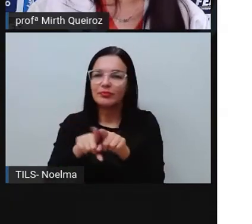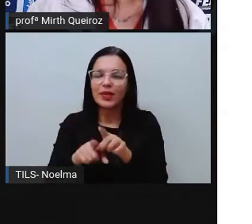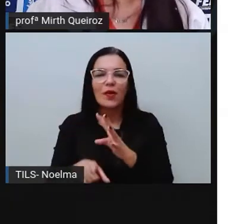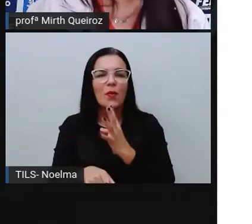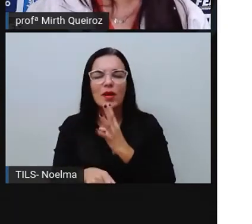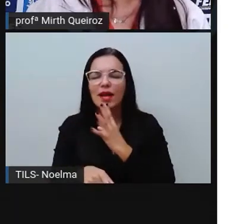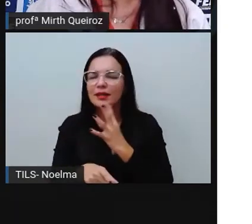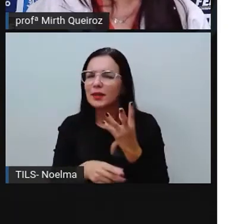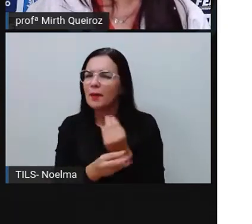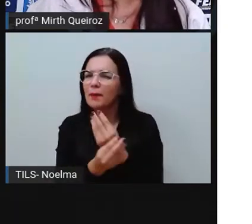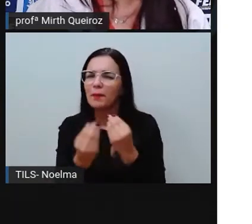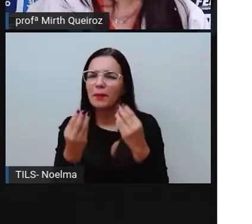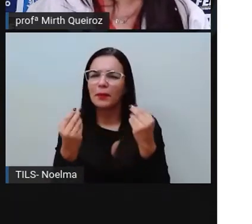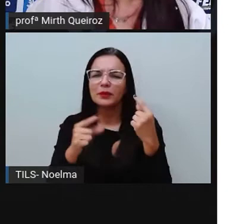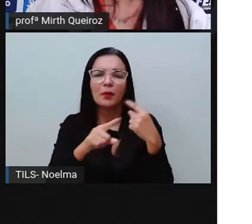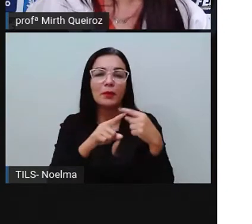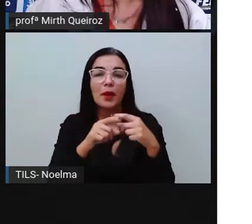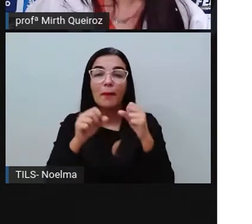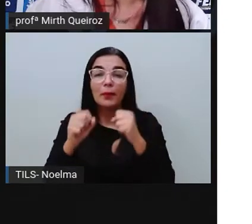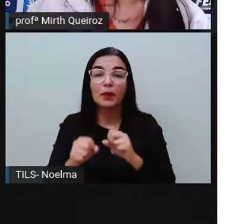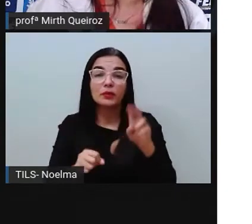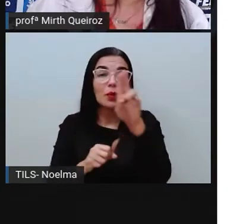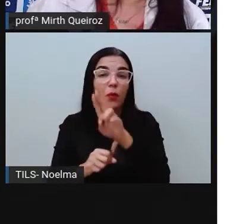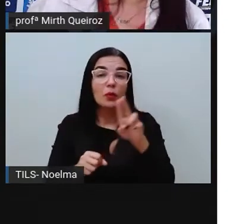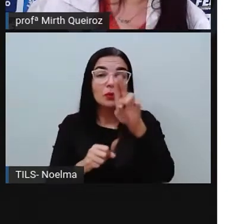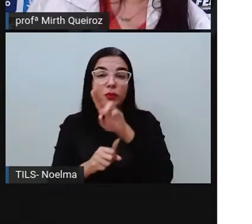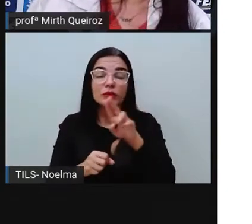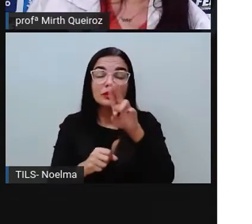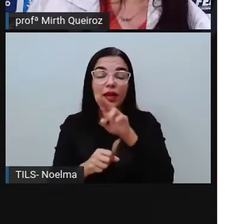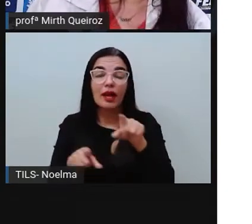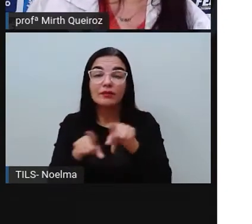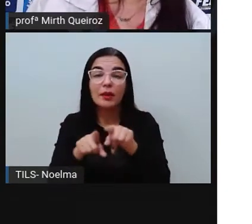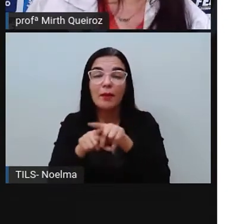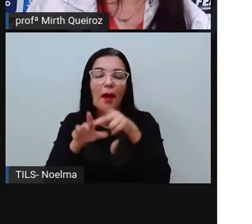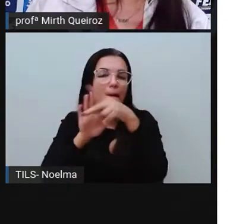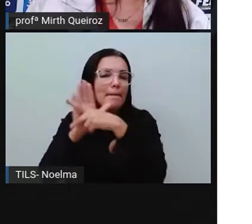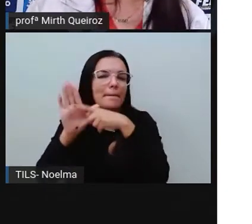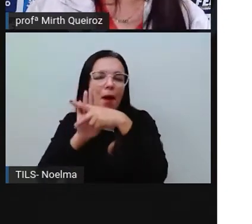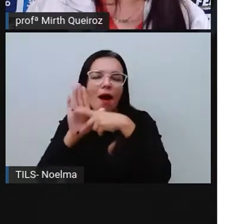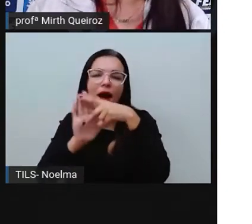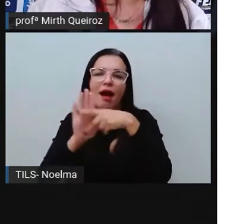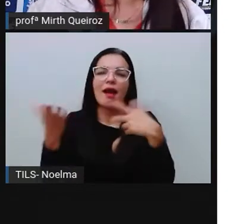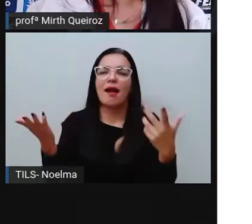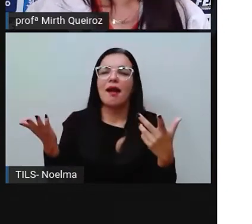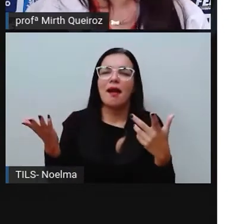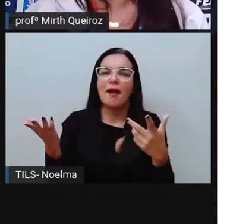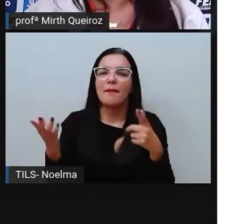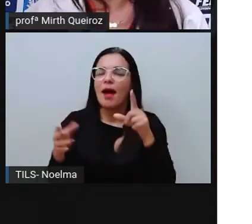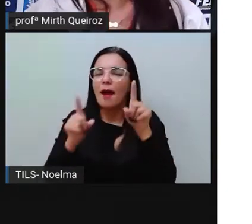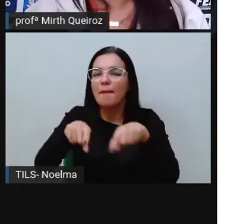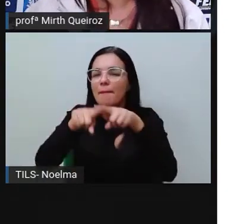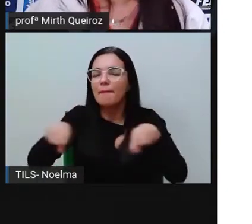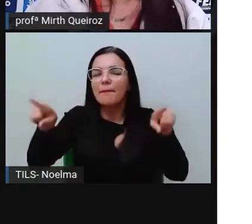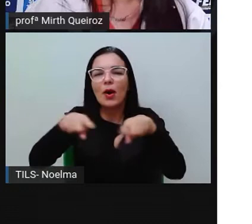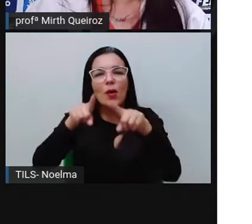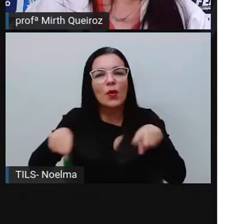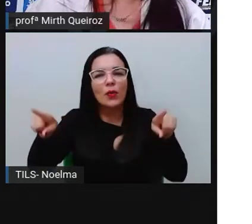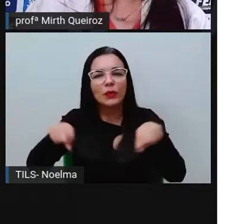conhecido, o mandacaru que ele é utilizado aí em poemas, ele é utilizado também em músicas,